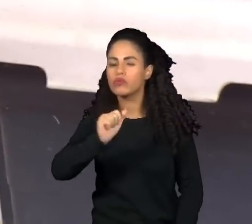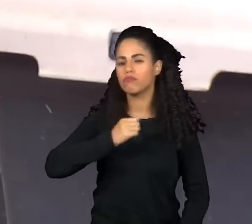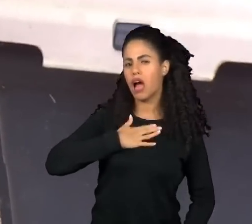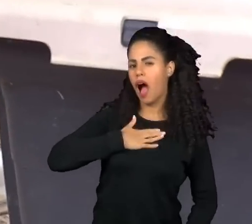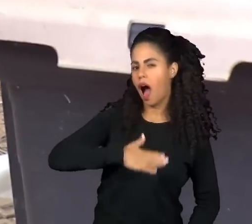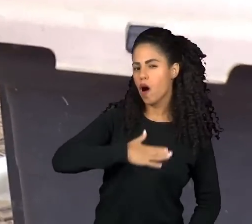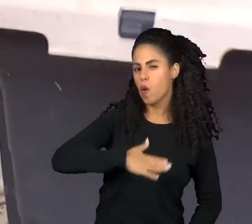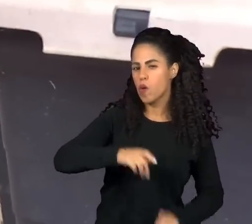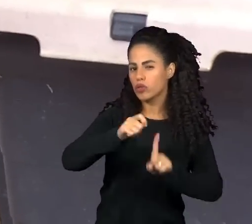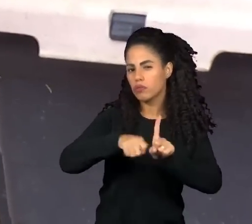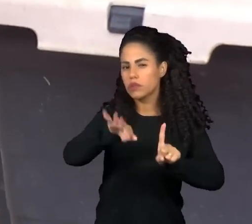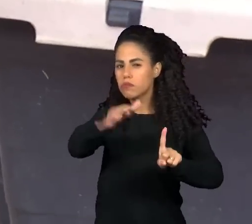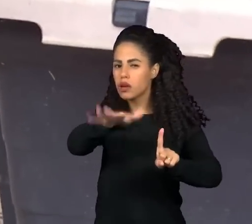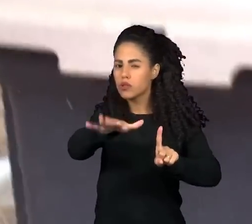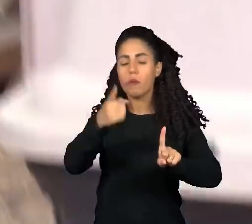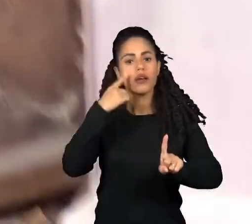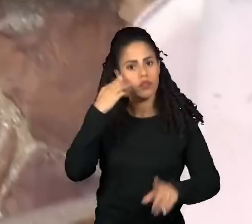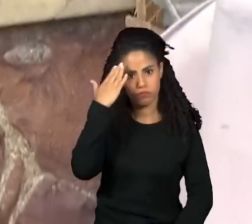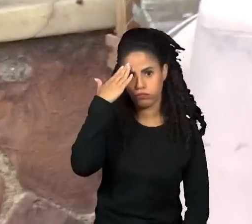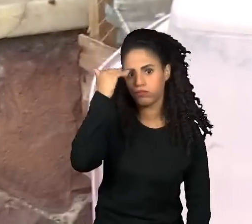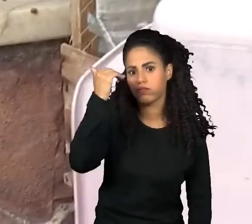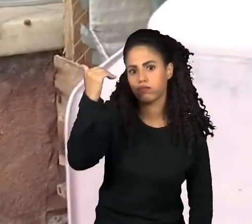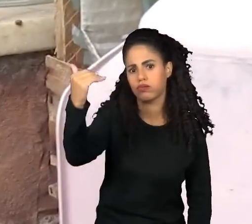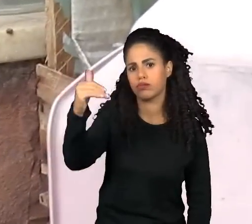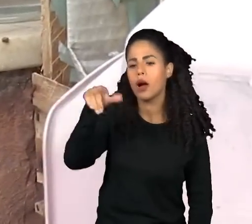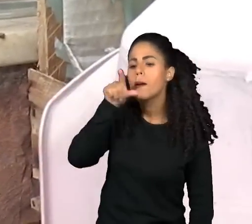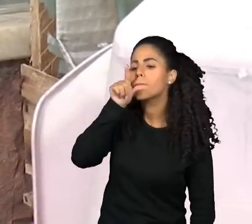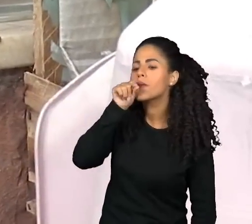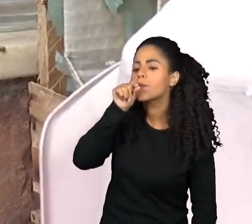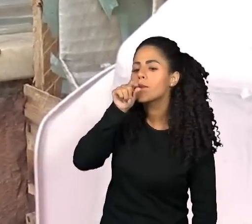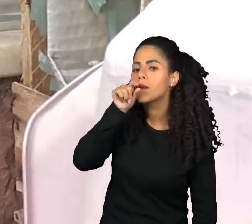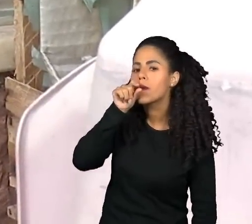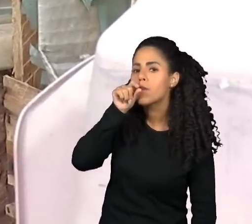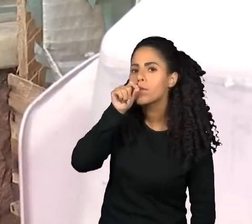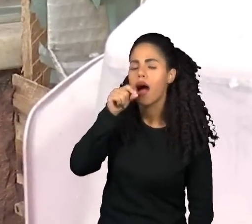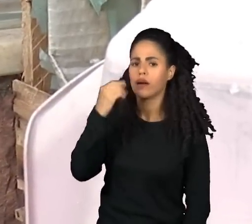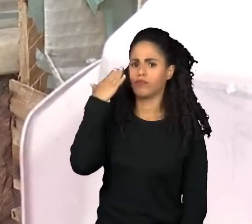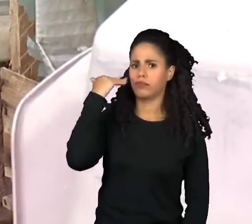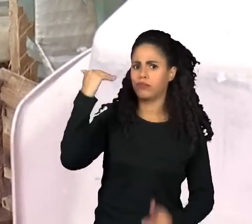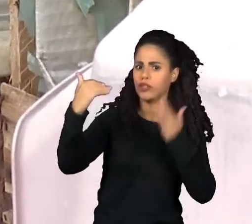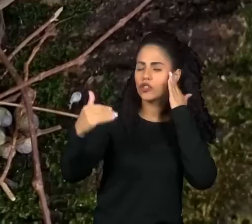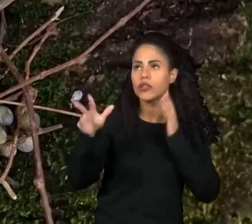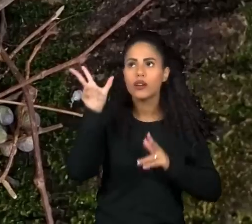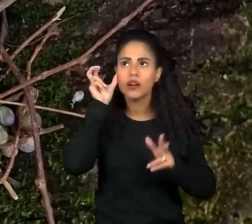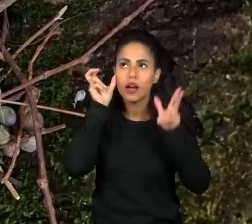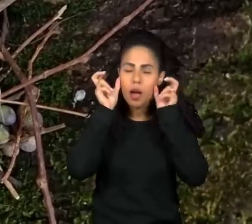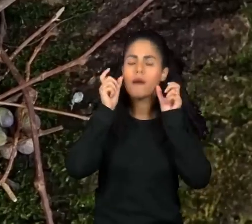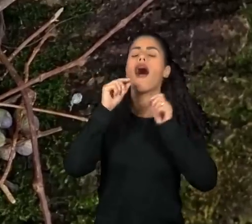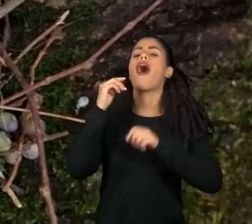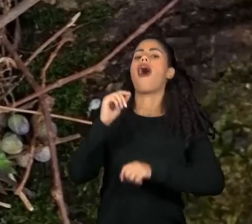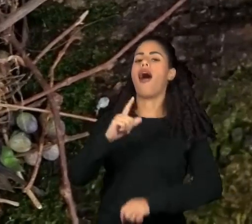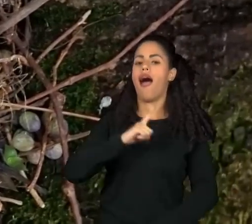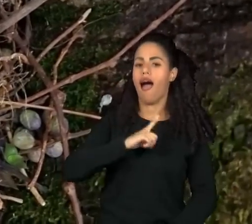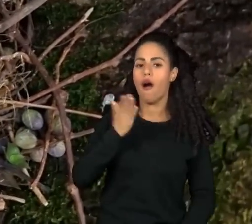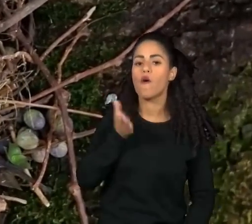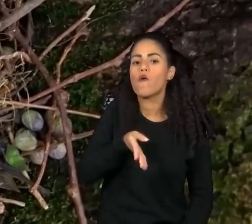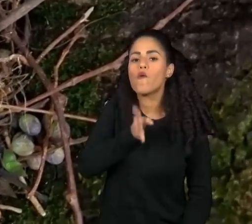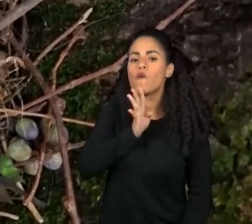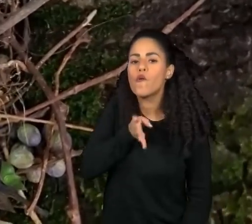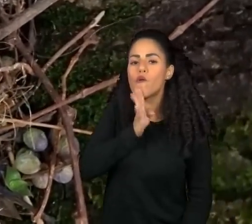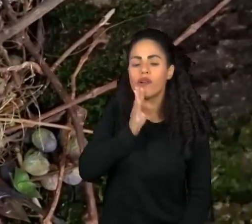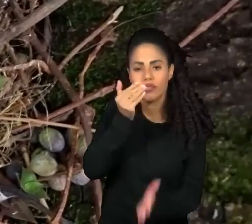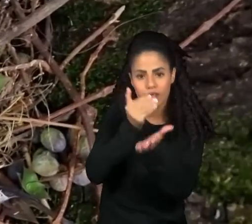muito, né? Que é bem famosa o canto do sabiá nas cidades, principalmente na cidade de São Paulo. E justamente porque começa a